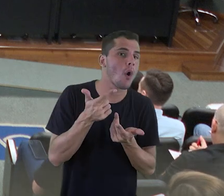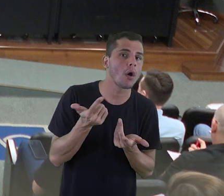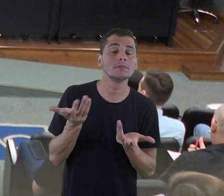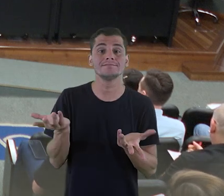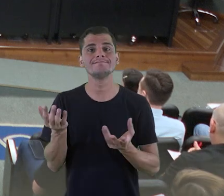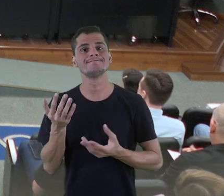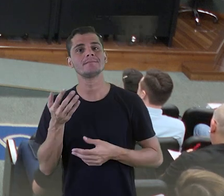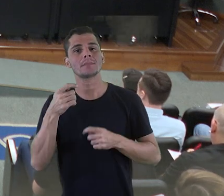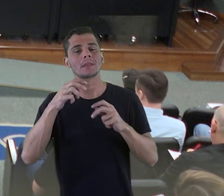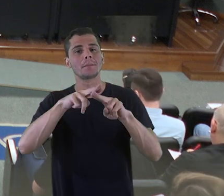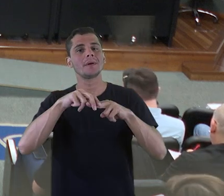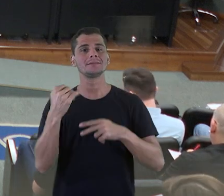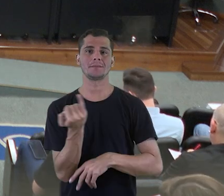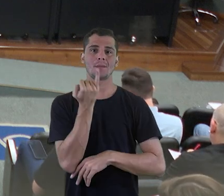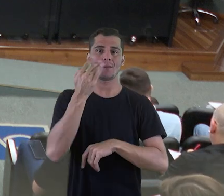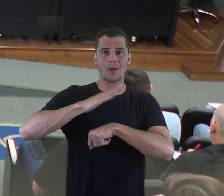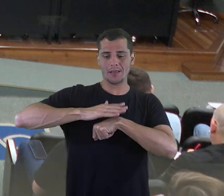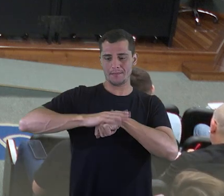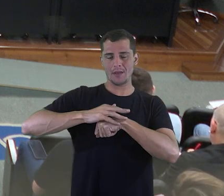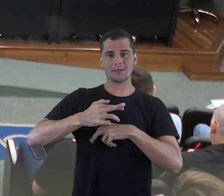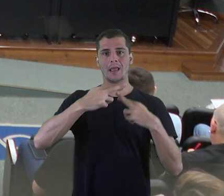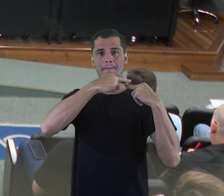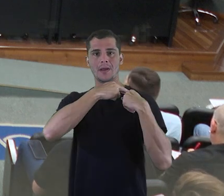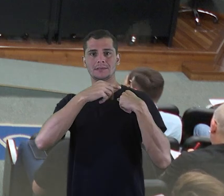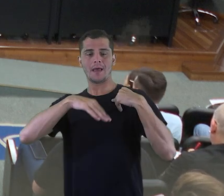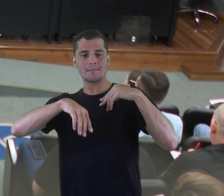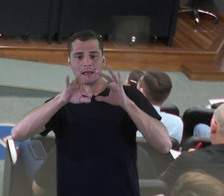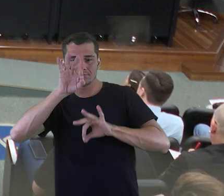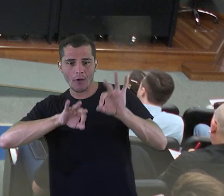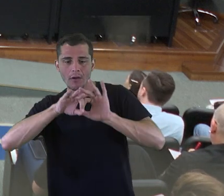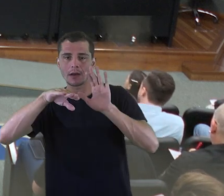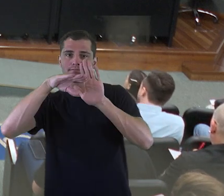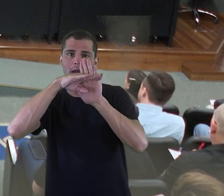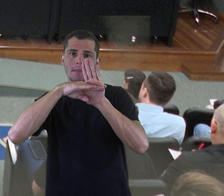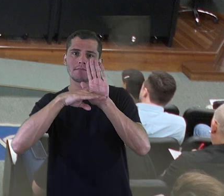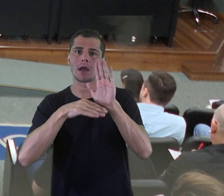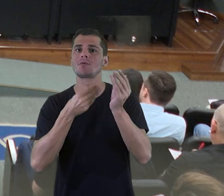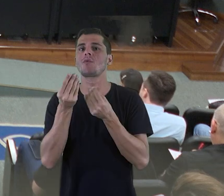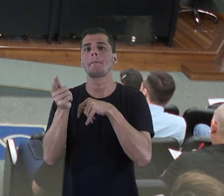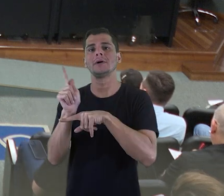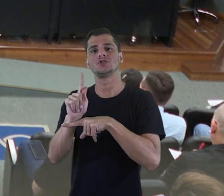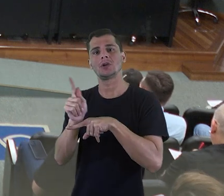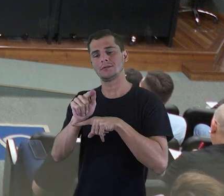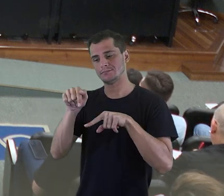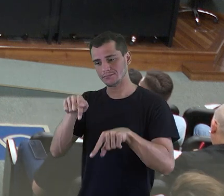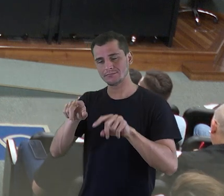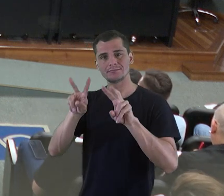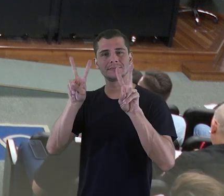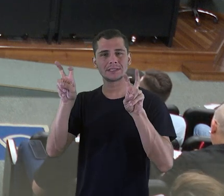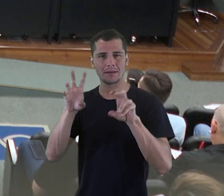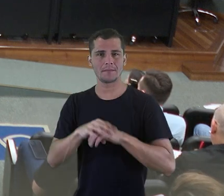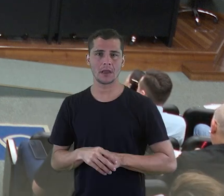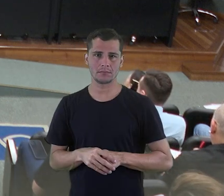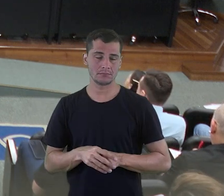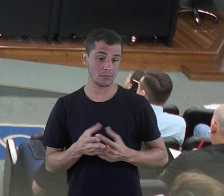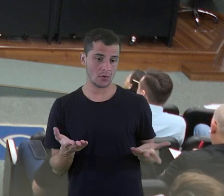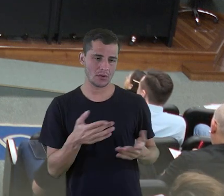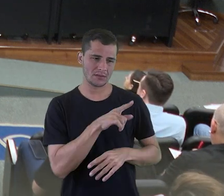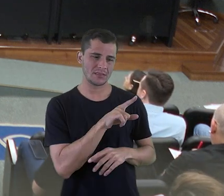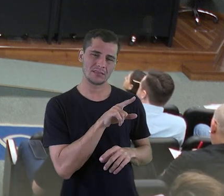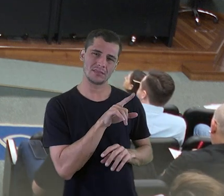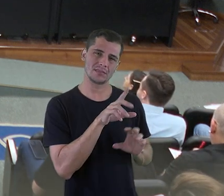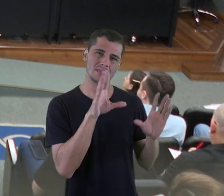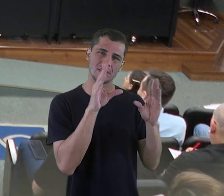então aqui a gente já falou do DPO, eu só queria trazer o dado de novo. Aqui é uma instrução normativa do governo federal só para se vocês não